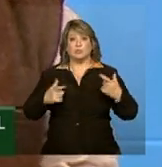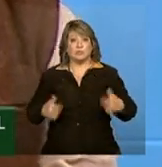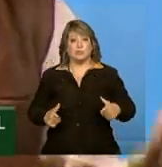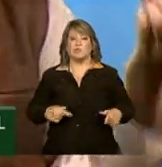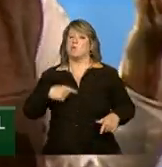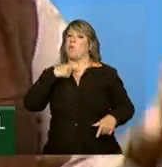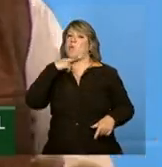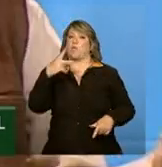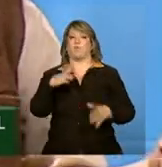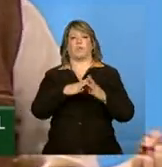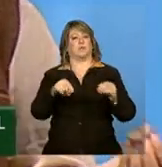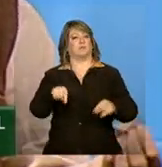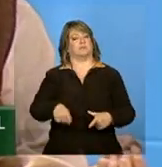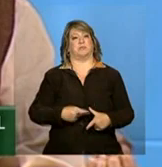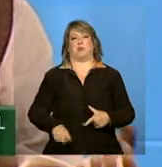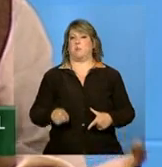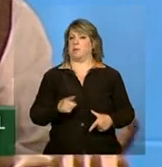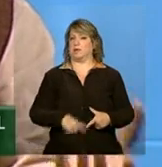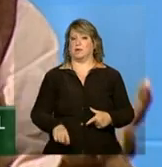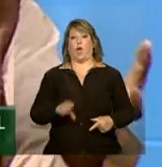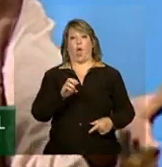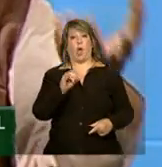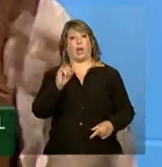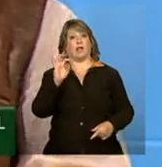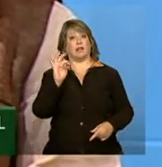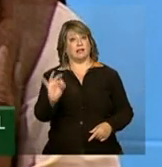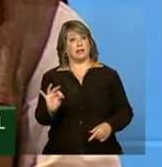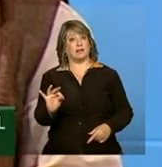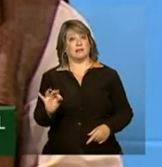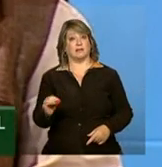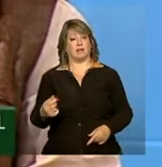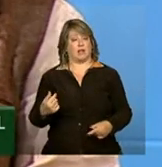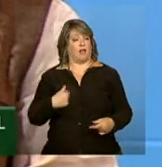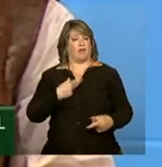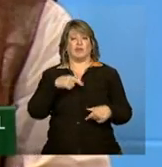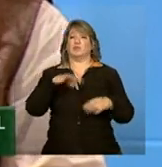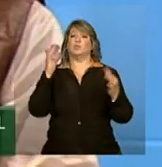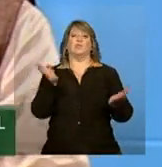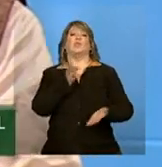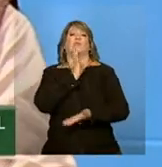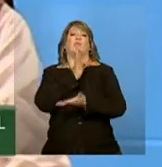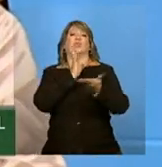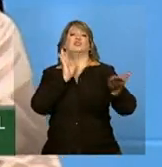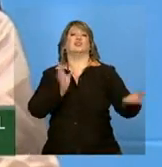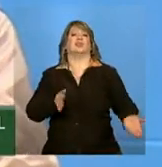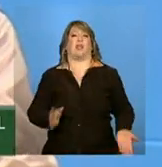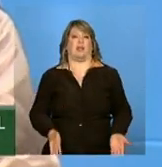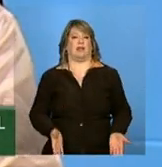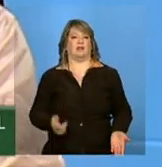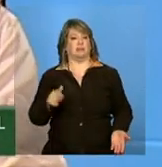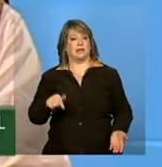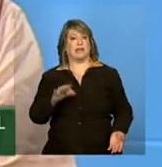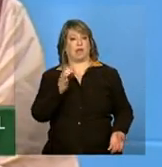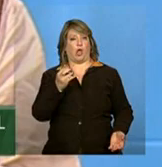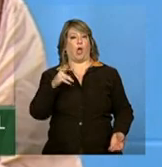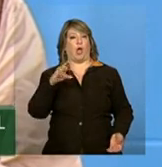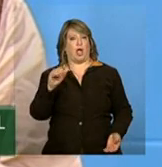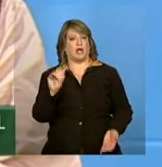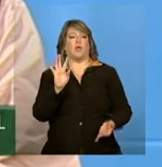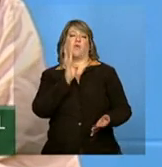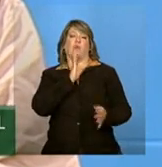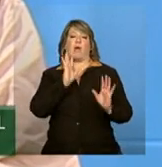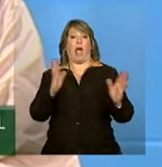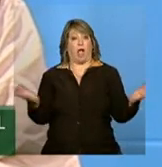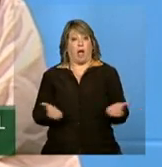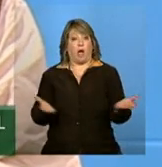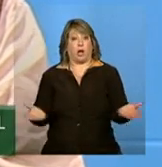é, inclusive, o cerne do trabalho realizado pela OIT. Eu não estou falando nada de novo aqui, não. Isso tudo já foi decidido na teoria. Agora chegou a